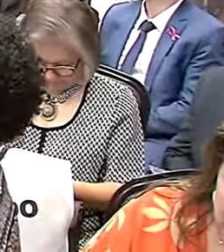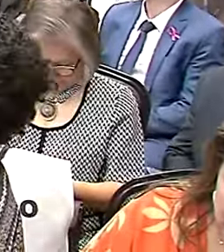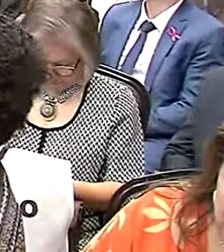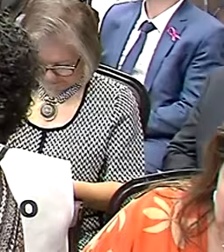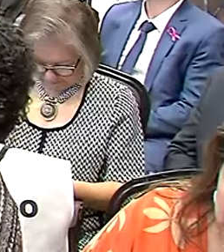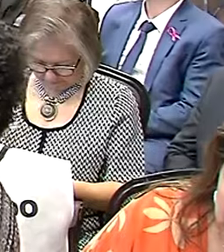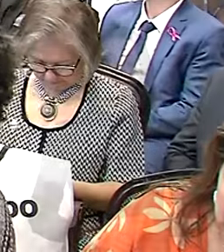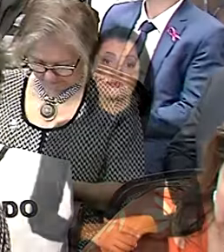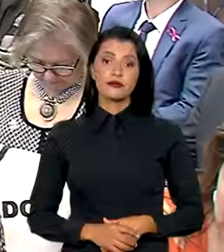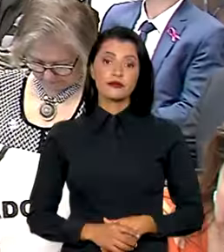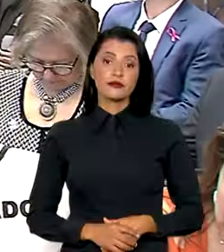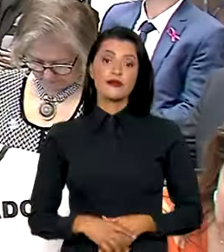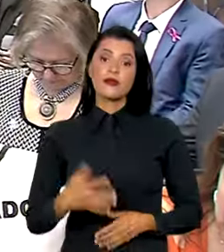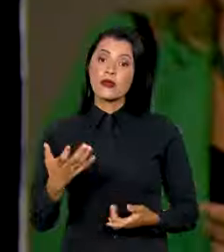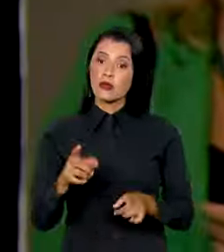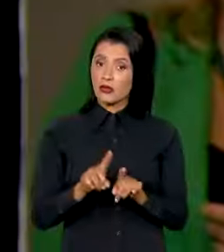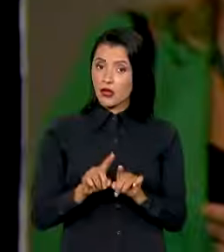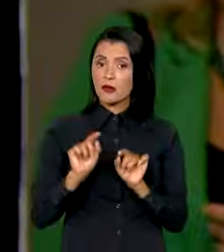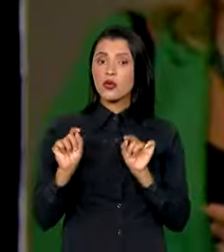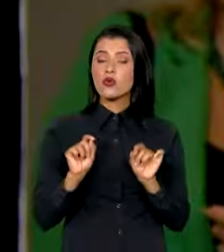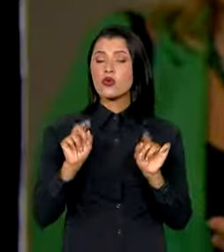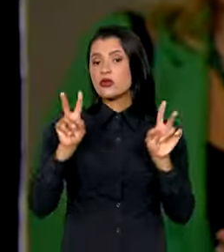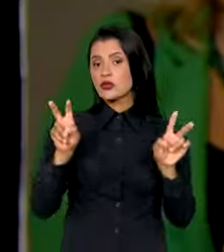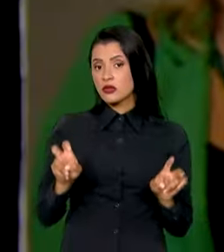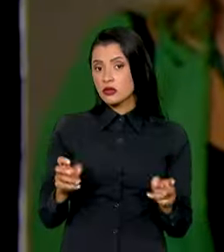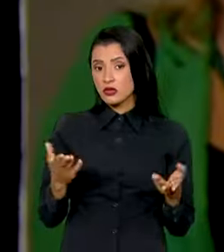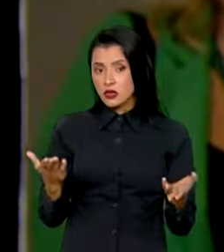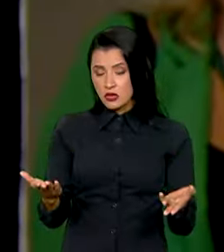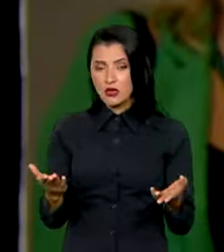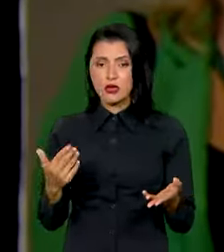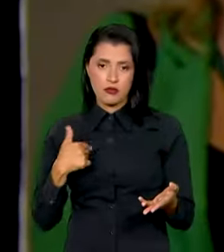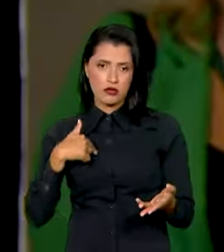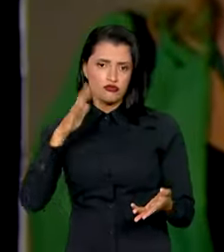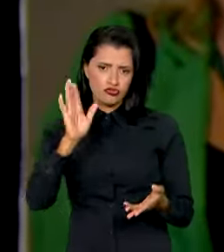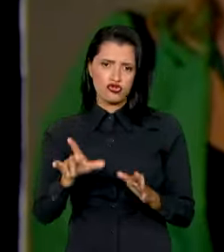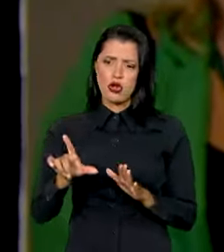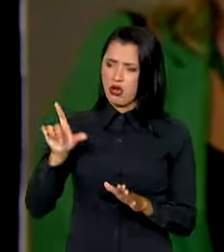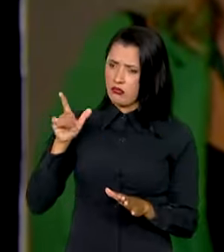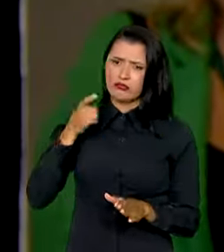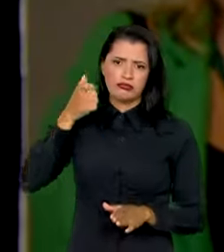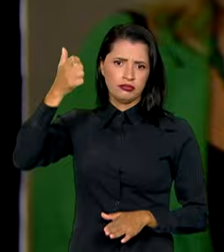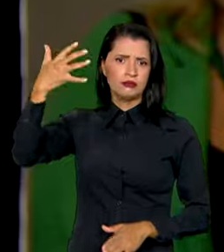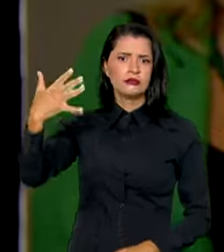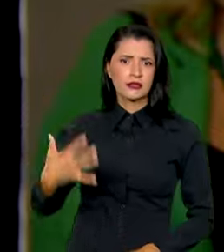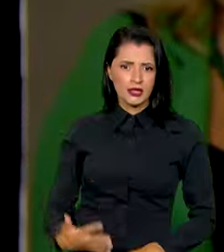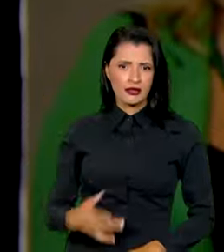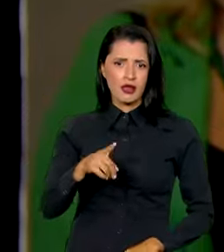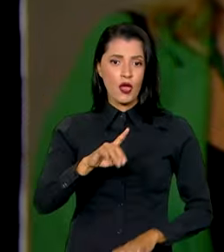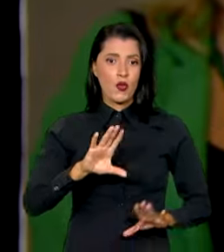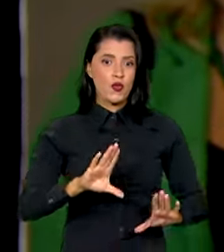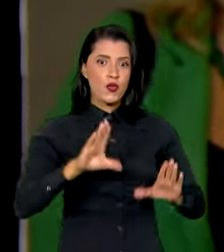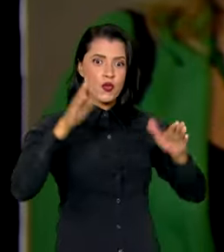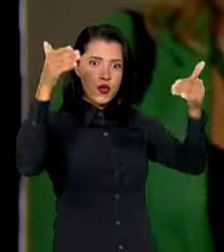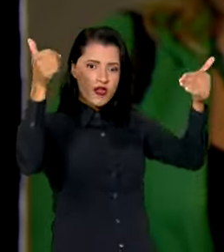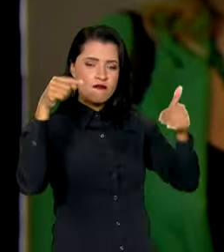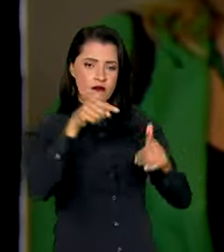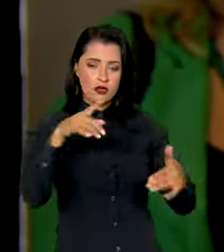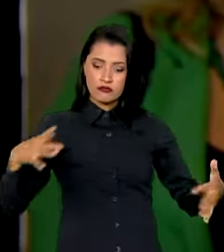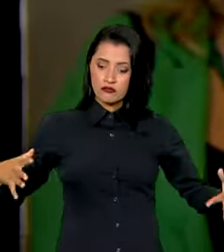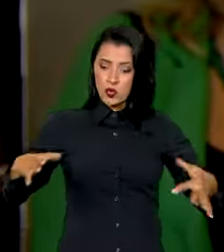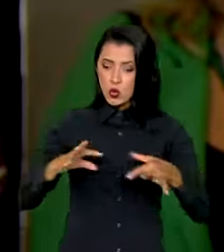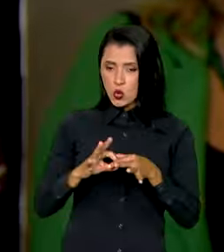E queria também falar que, como eu disse, é um evento, uma ação que deve unir